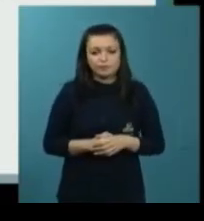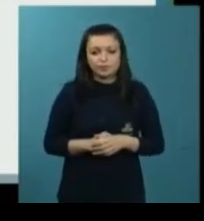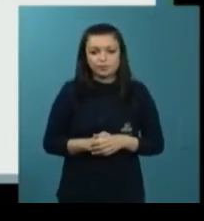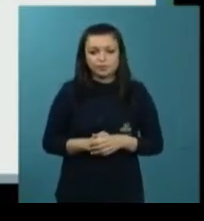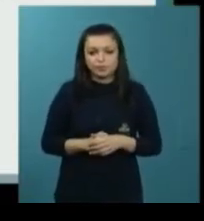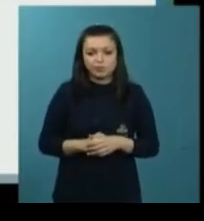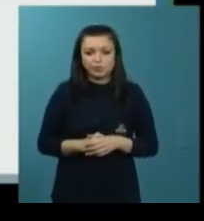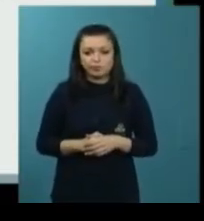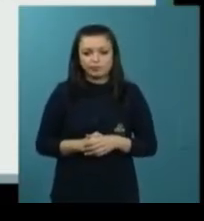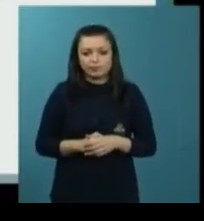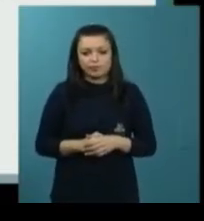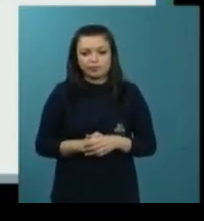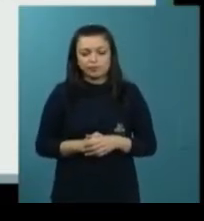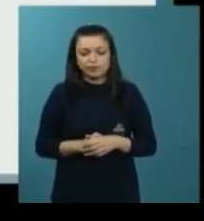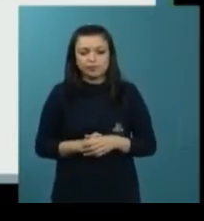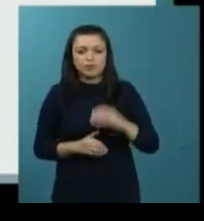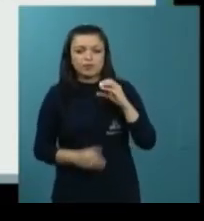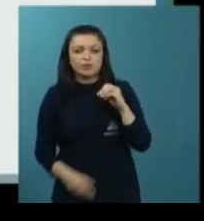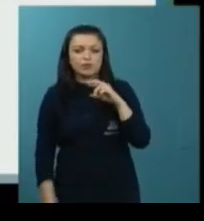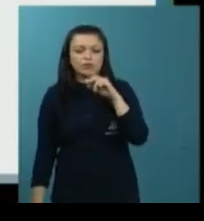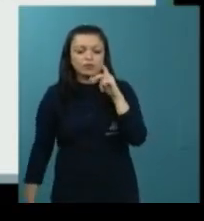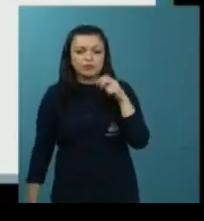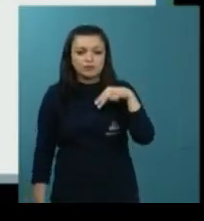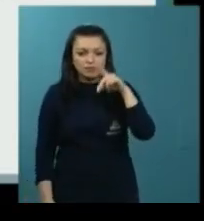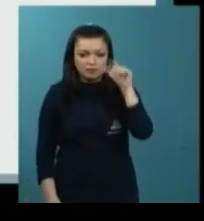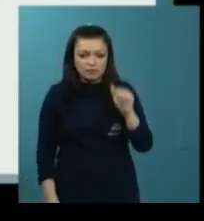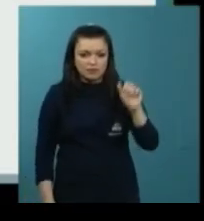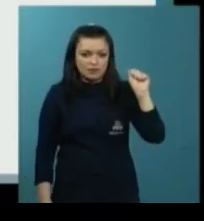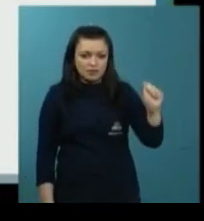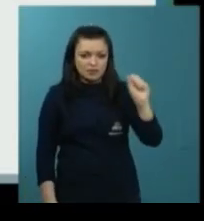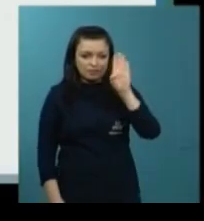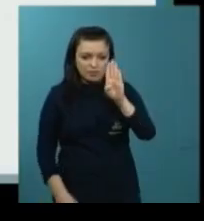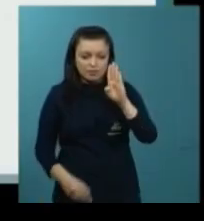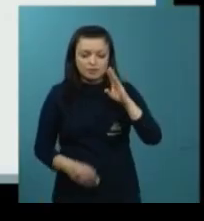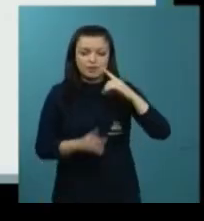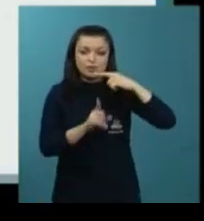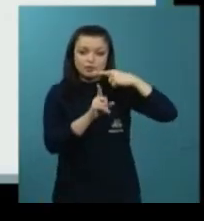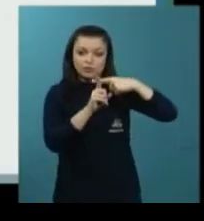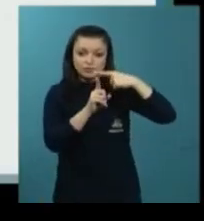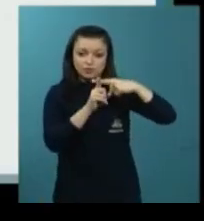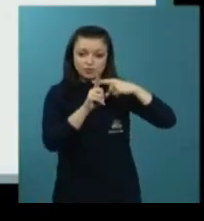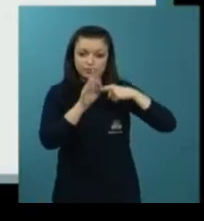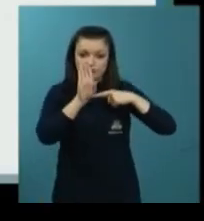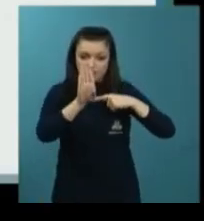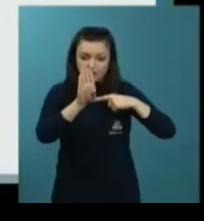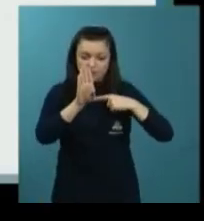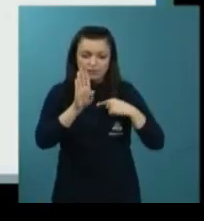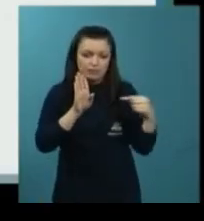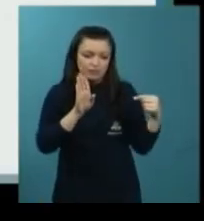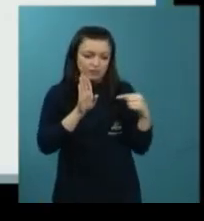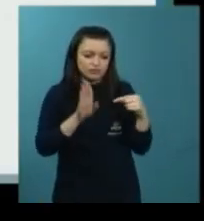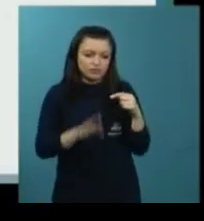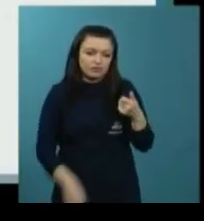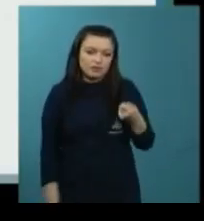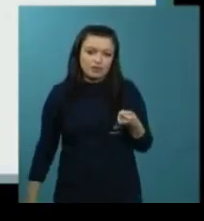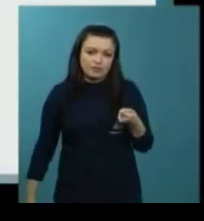nós teremos aqui uma coordenada positiva para o B e negativa para o